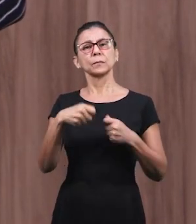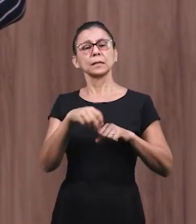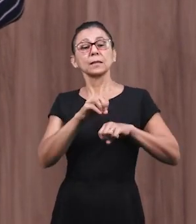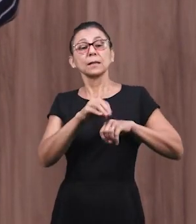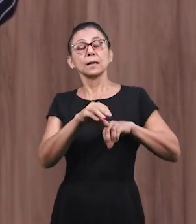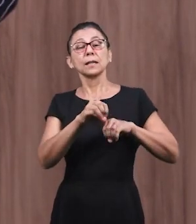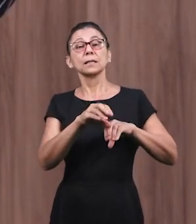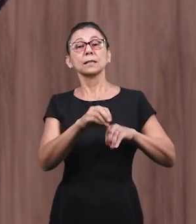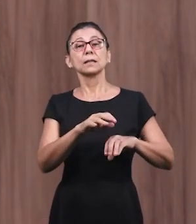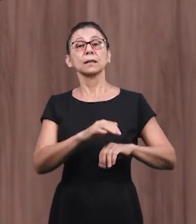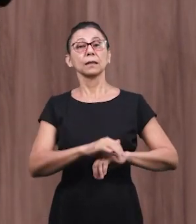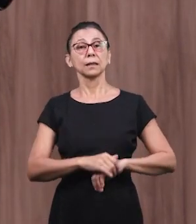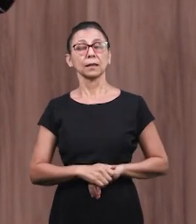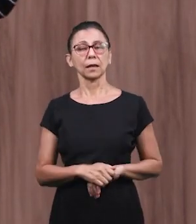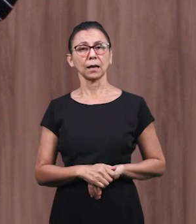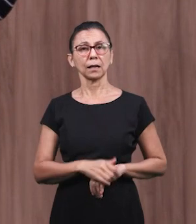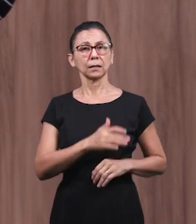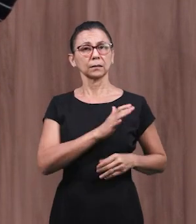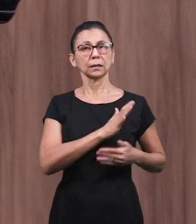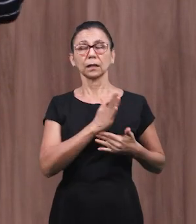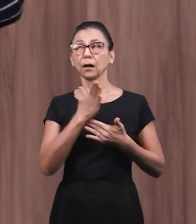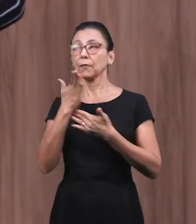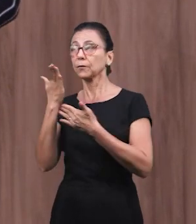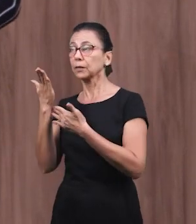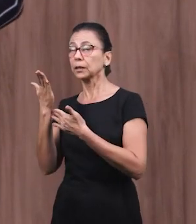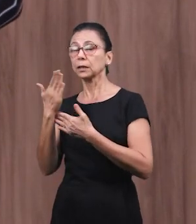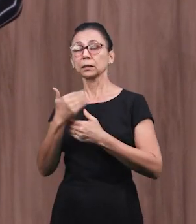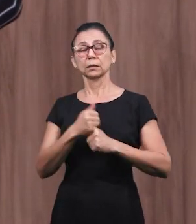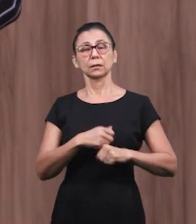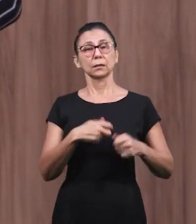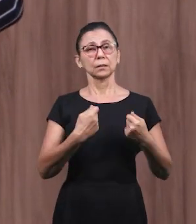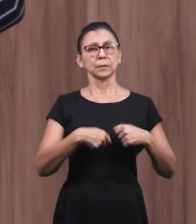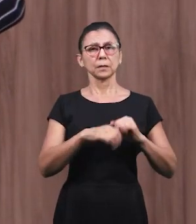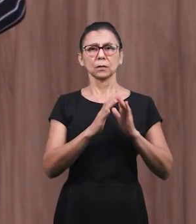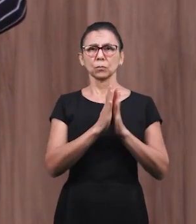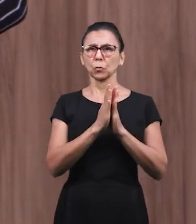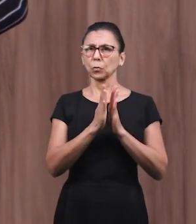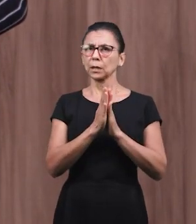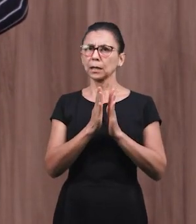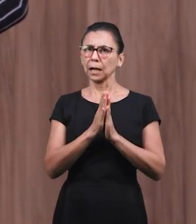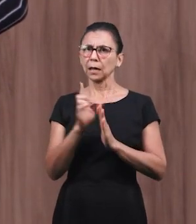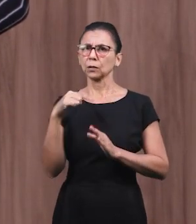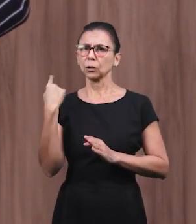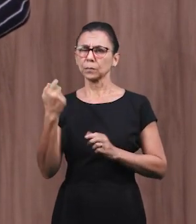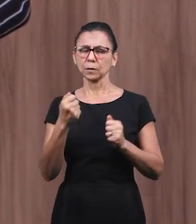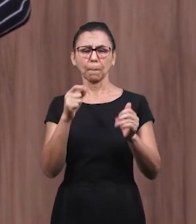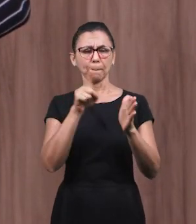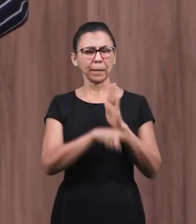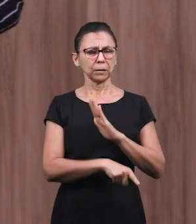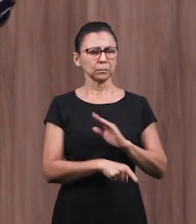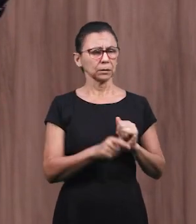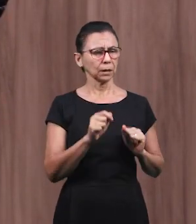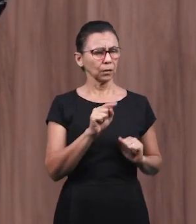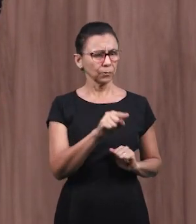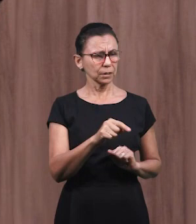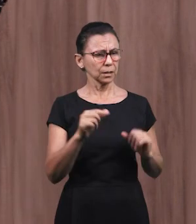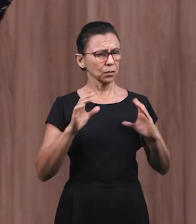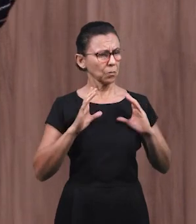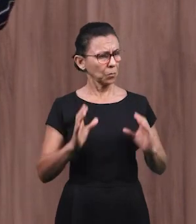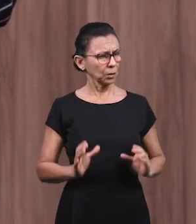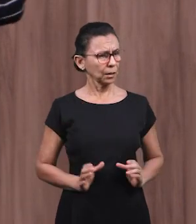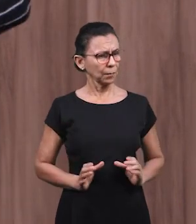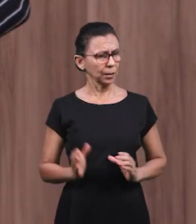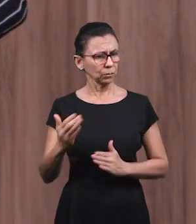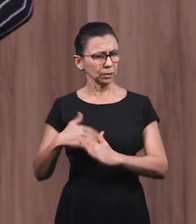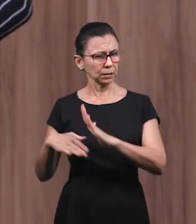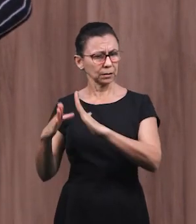ser ensinados a erguer um altar diante do Senhor. Eles devem ser questionados a respeito de sua postura dentro